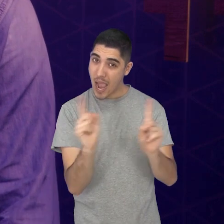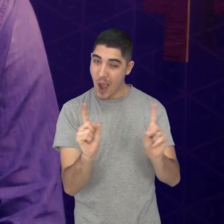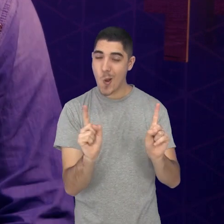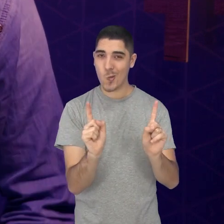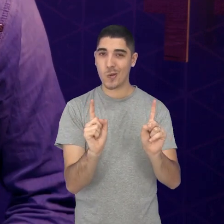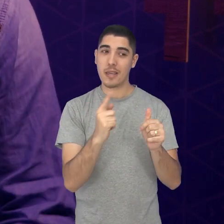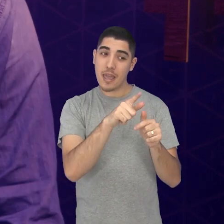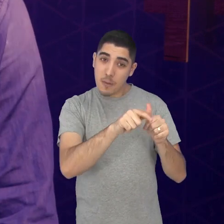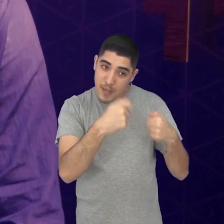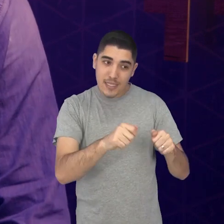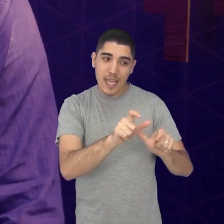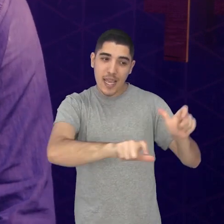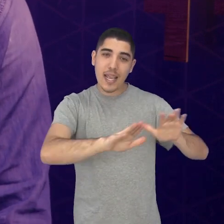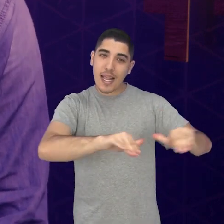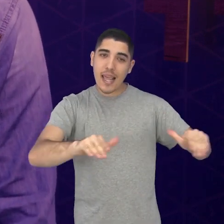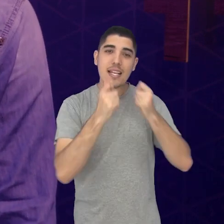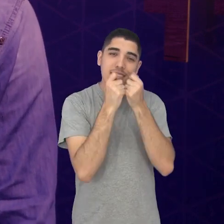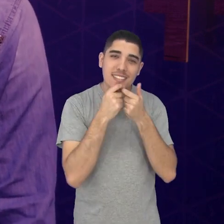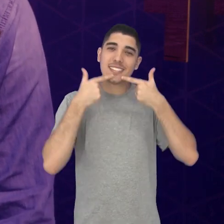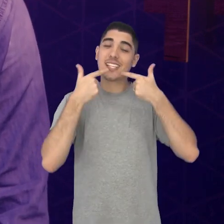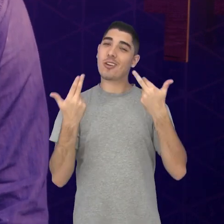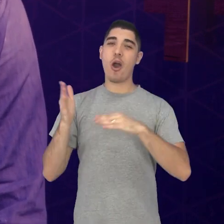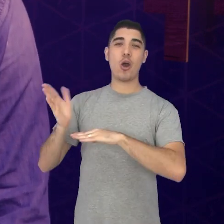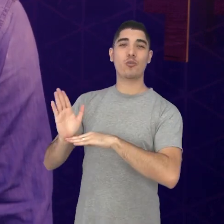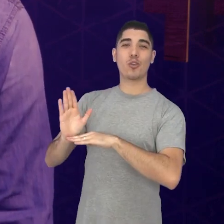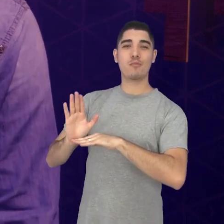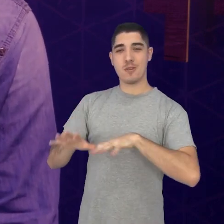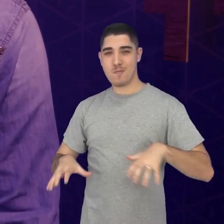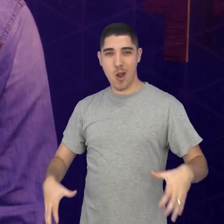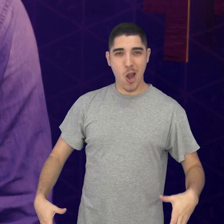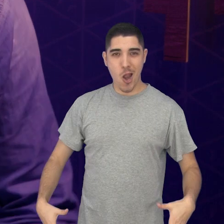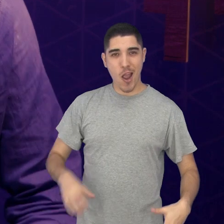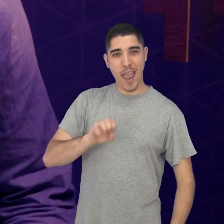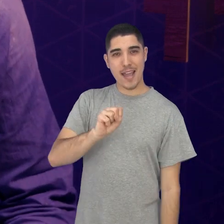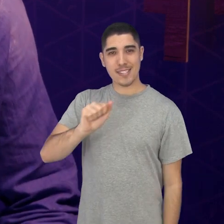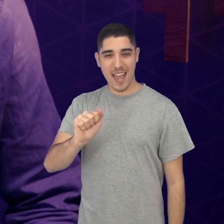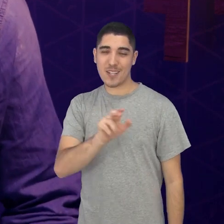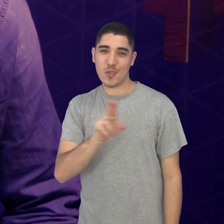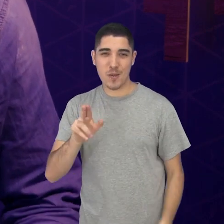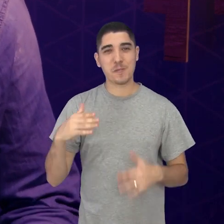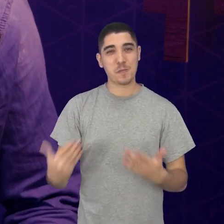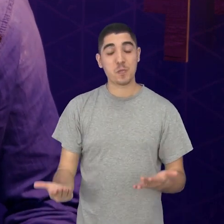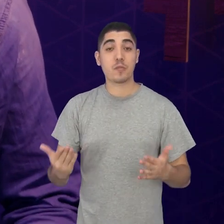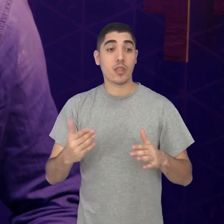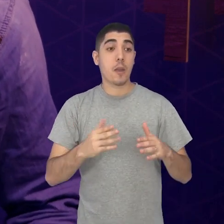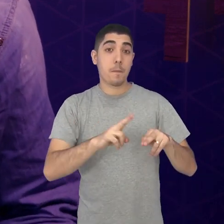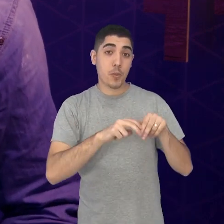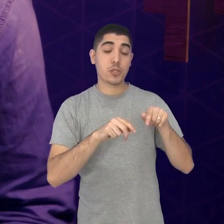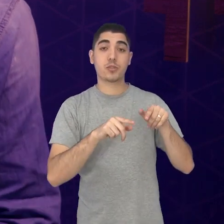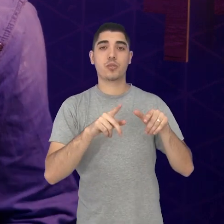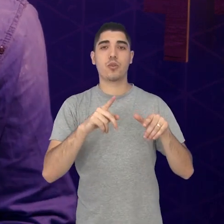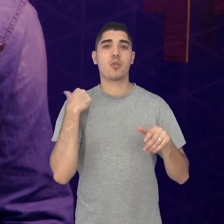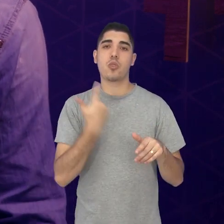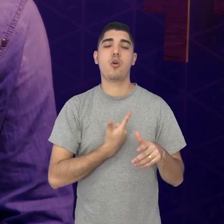crianças. Entendeu? Faça as crianças sorrirem com nem Monstros S.A. Então a gente não pode usar, né, as crianças são